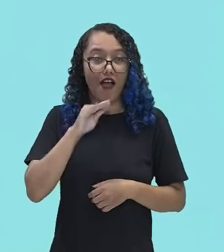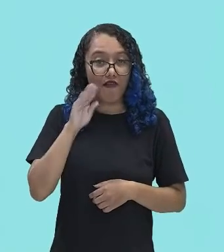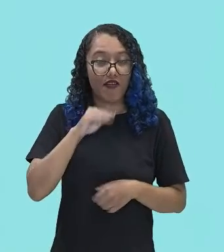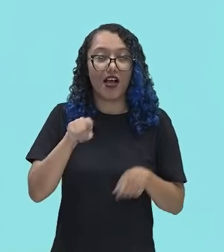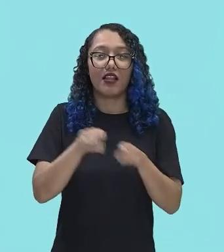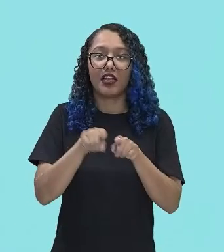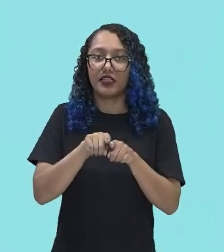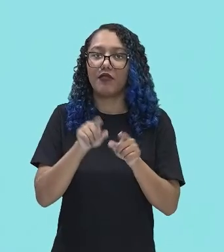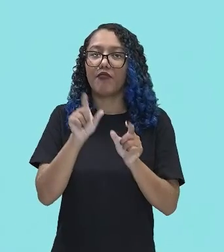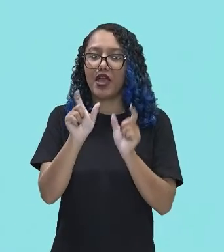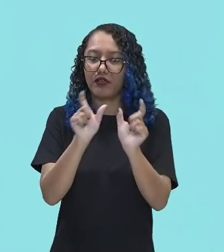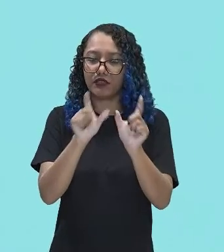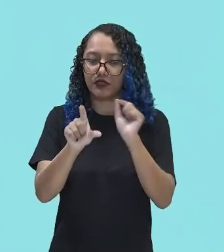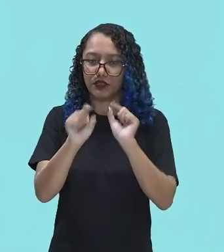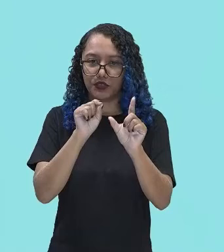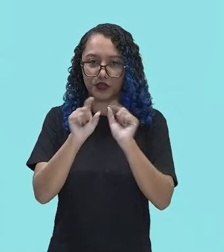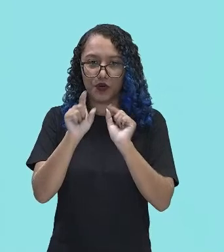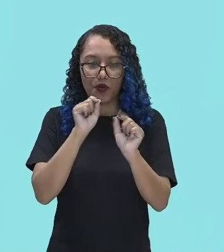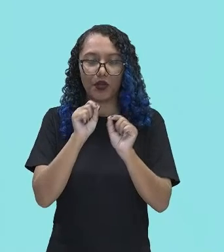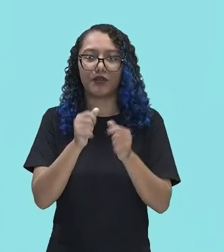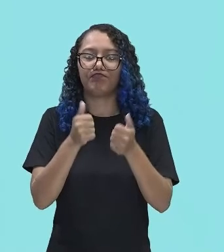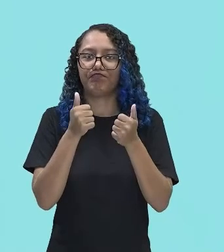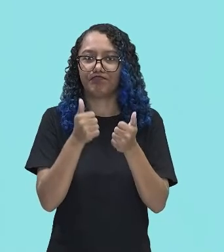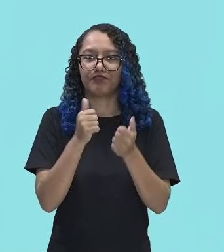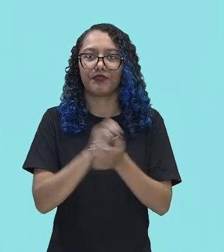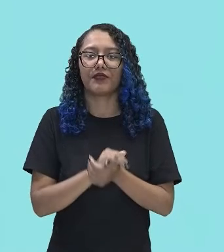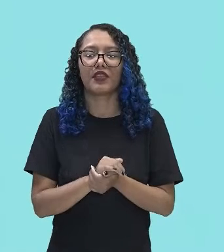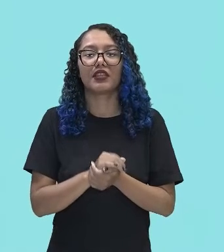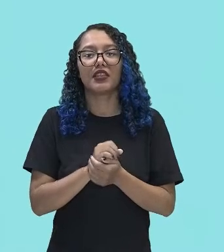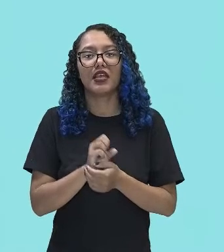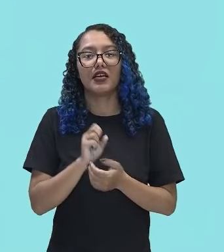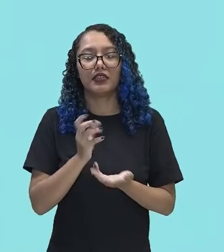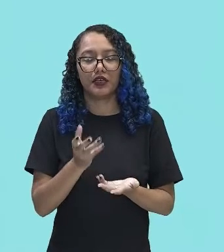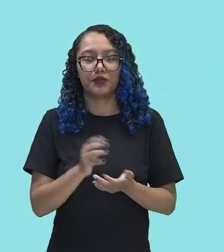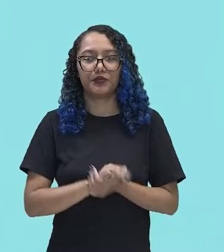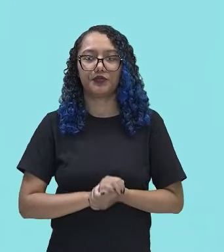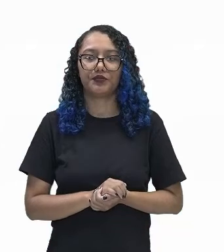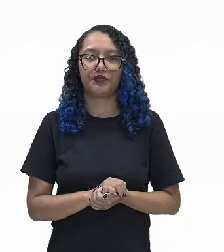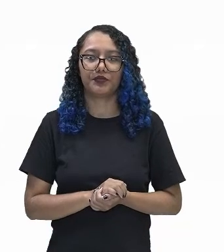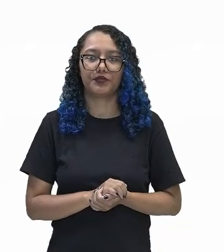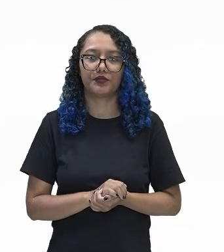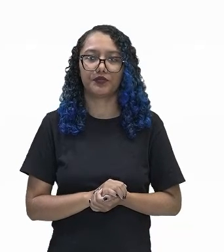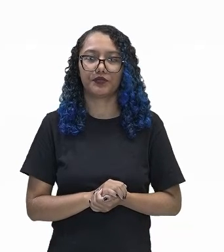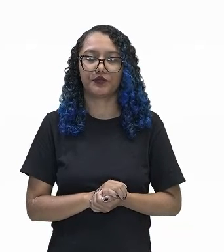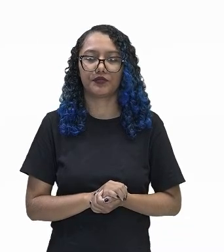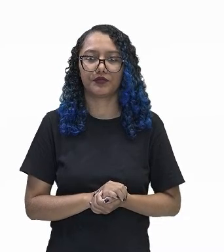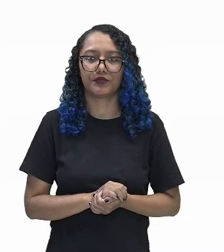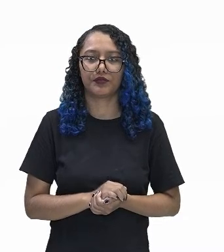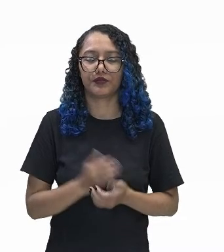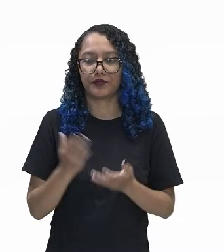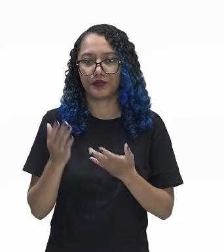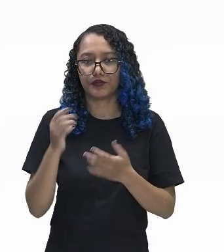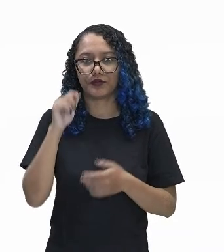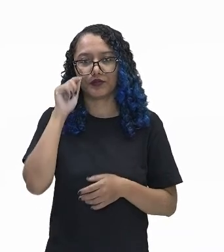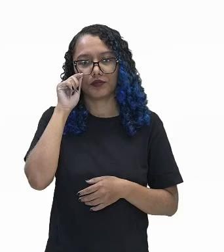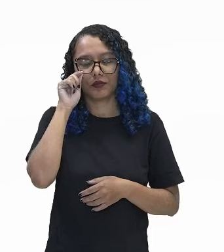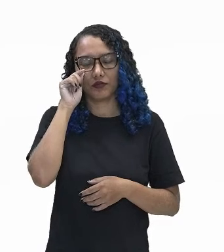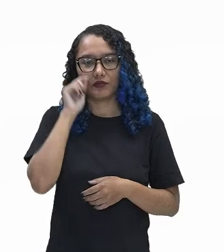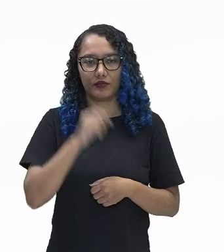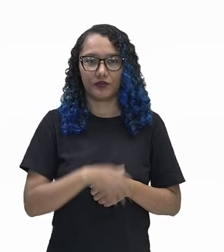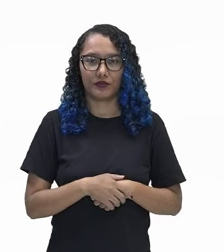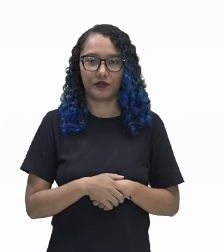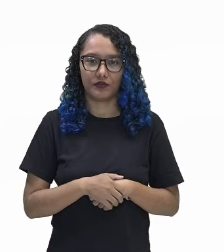seleção de palavras, certo? Então, quando a gente fala desse tipo, volta aí para mim, por favor. A cartela, muito bem. Eu posso falar aí, ó,